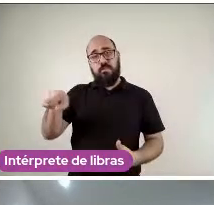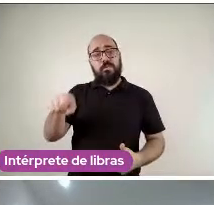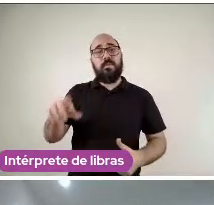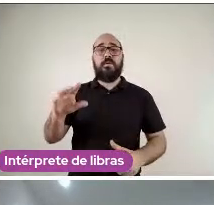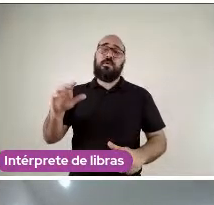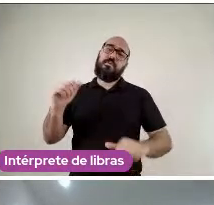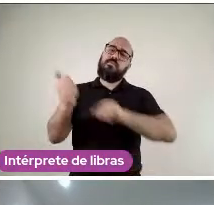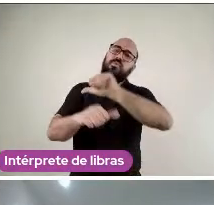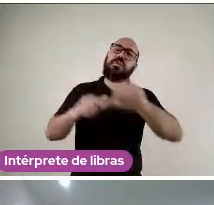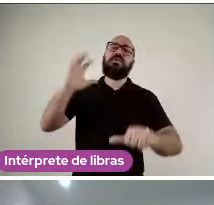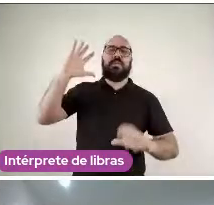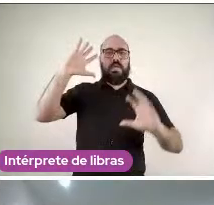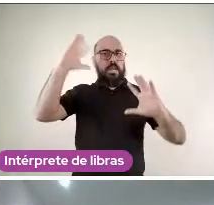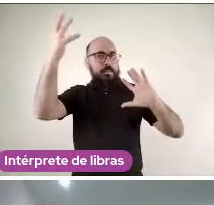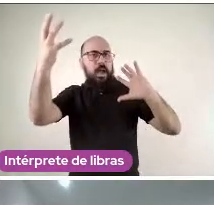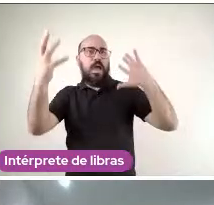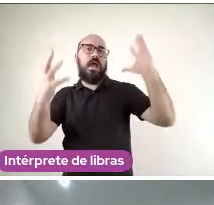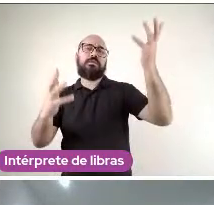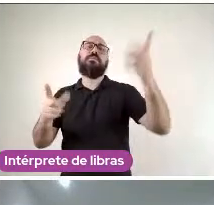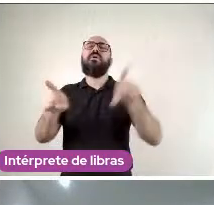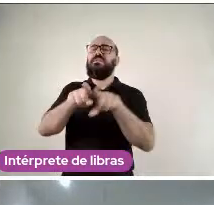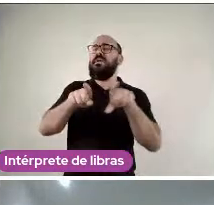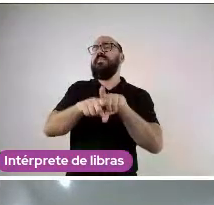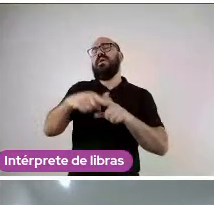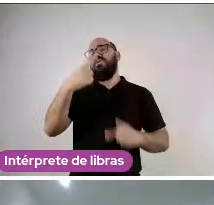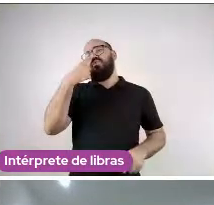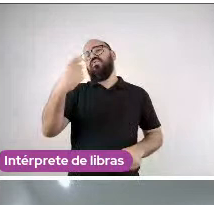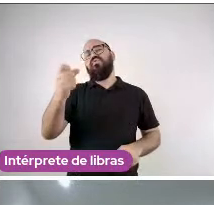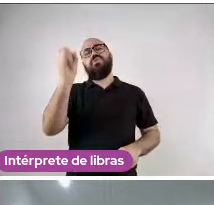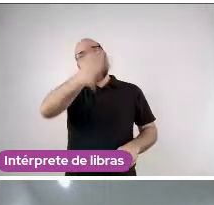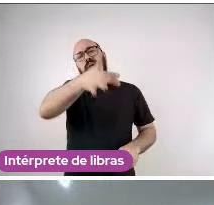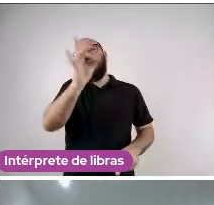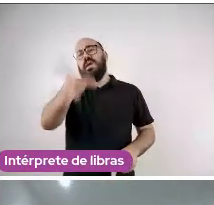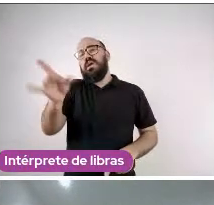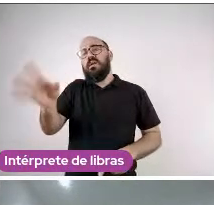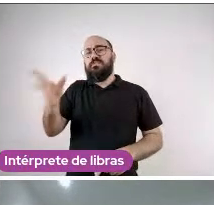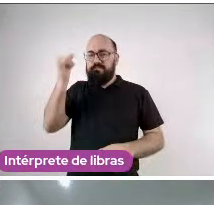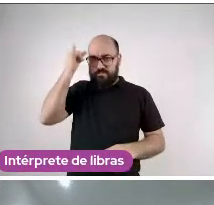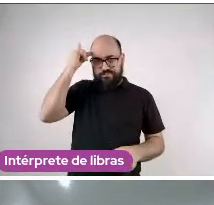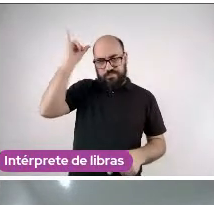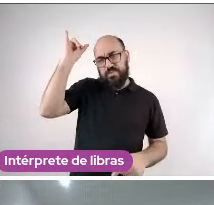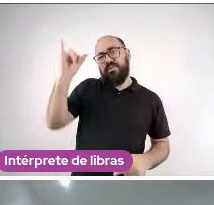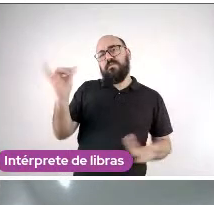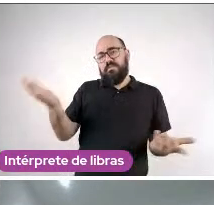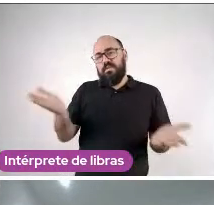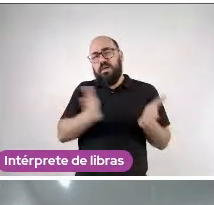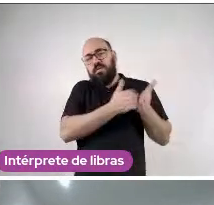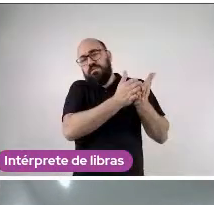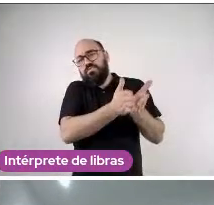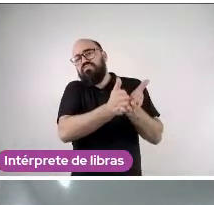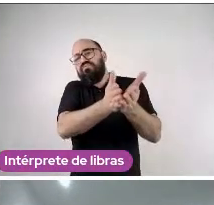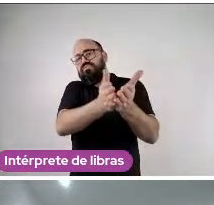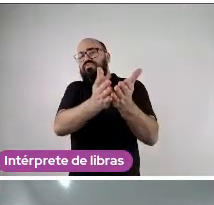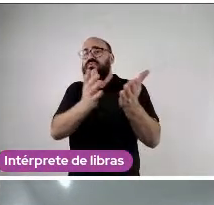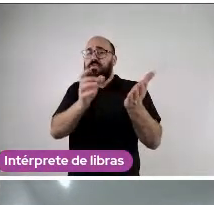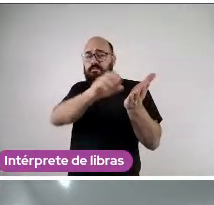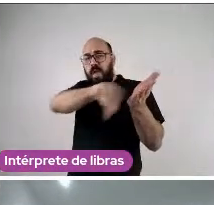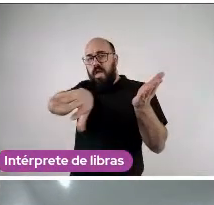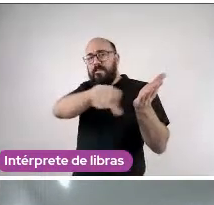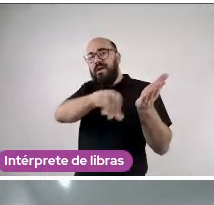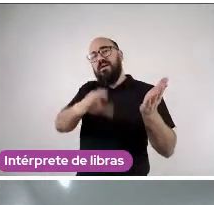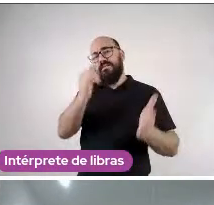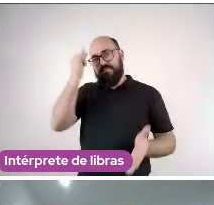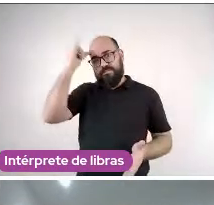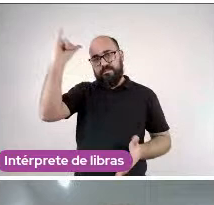climáticas, mas também para a degradação desses ecossistemas de marinho, costeiros e do oceano de uma forma geral. E